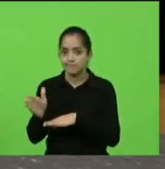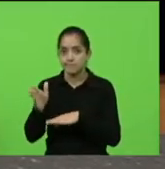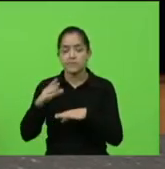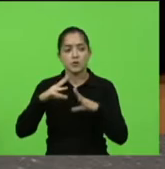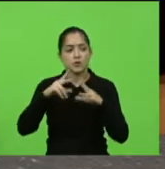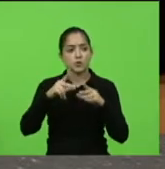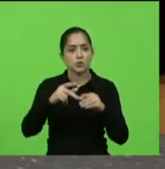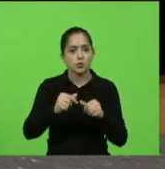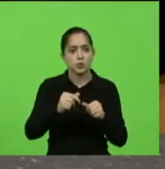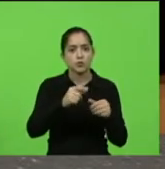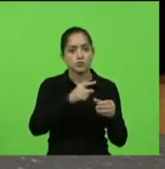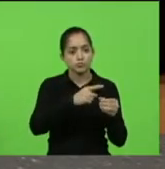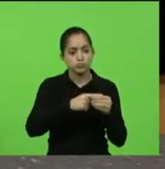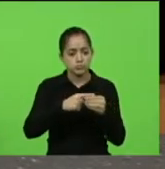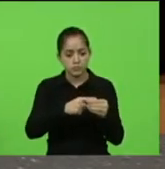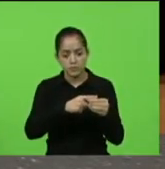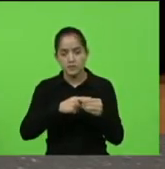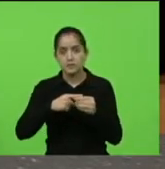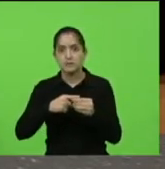interior do nosso estado,